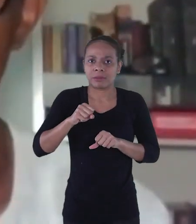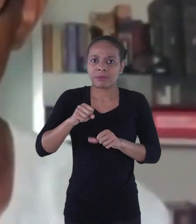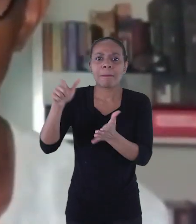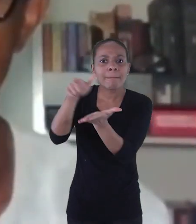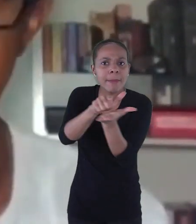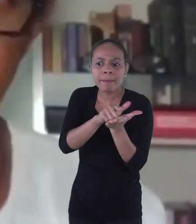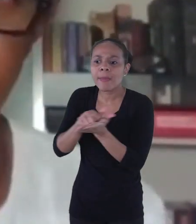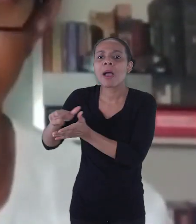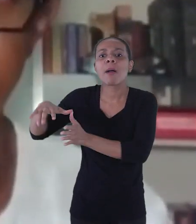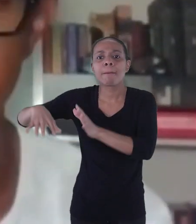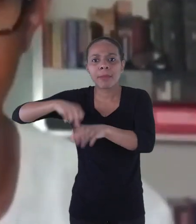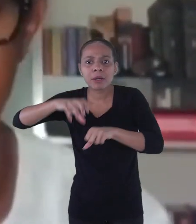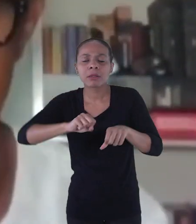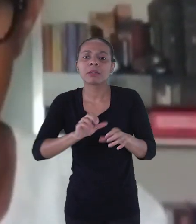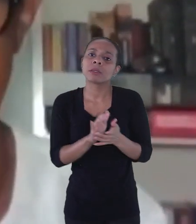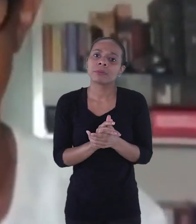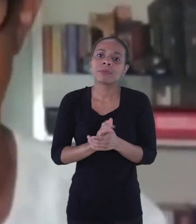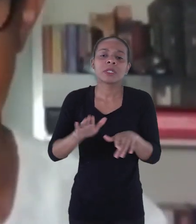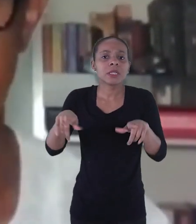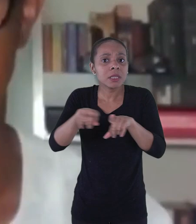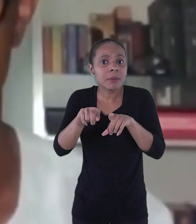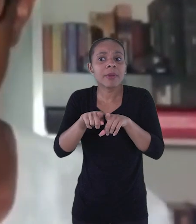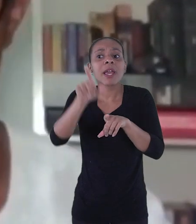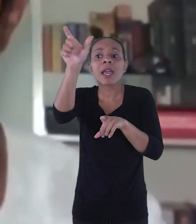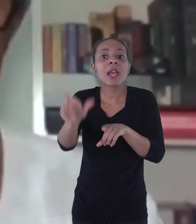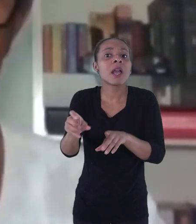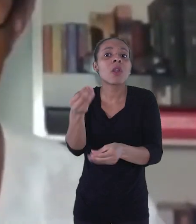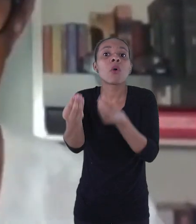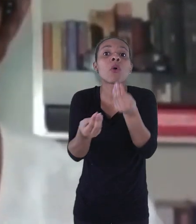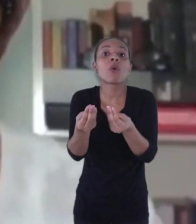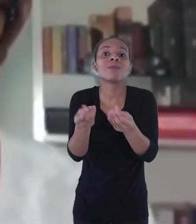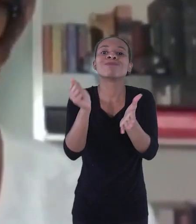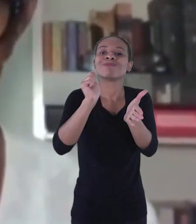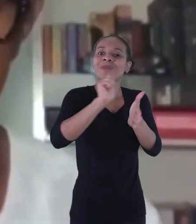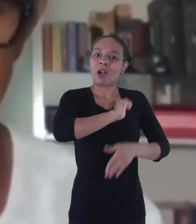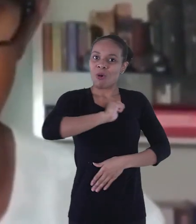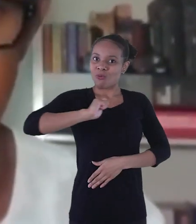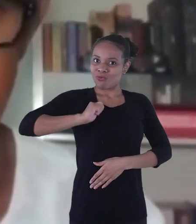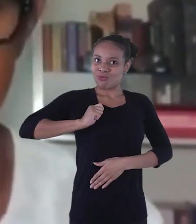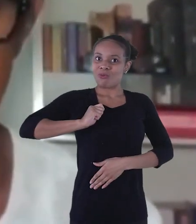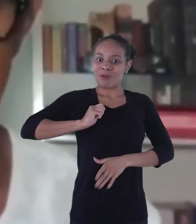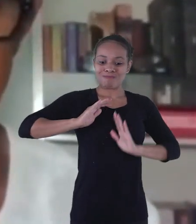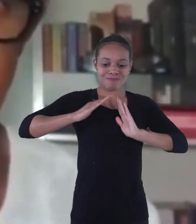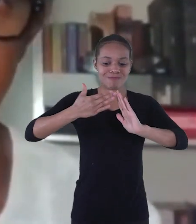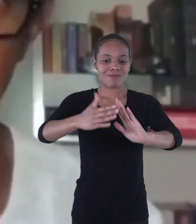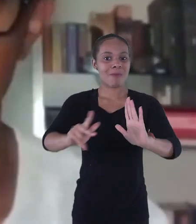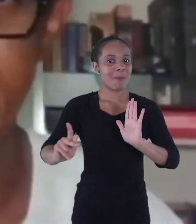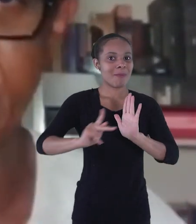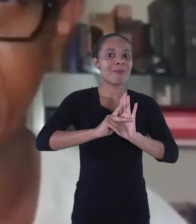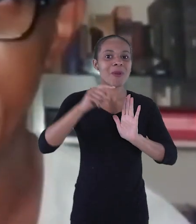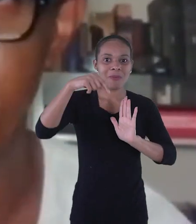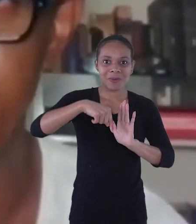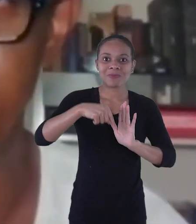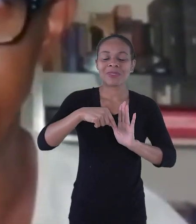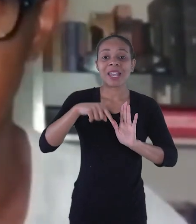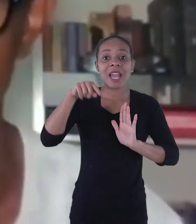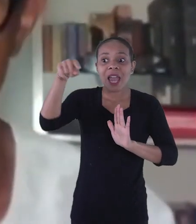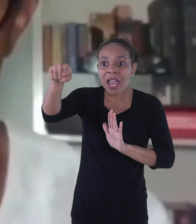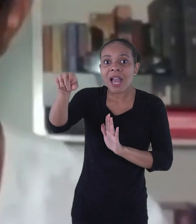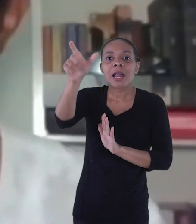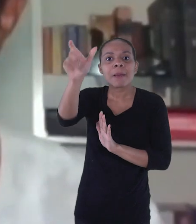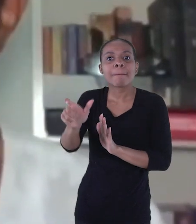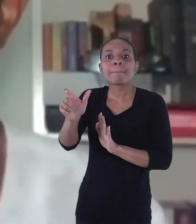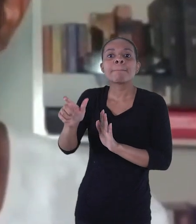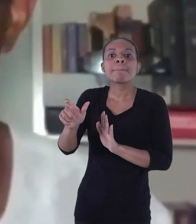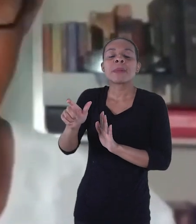e, sobretudo, da escritora favelada. A Carolina morou 12 anos na favela do Canindé. Né? Ela morreu com 62.